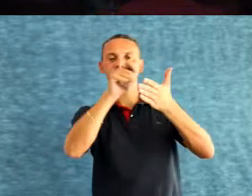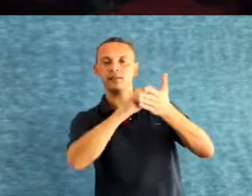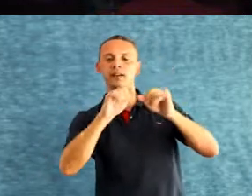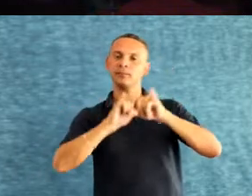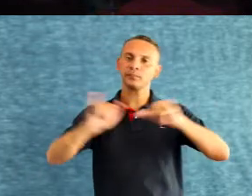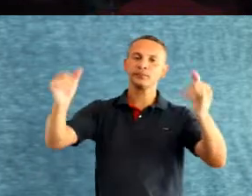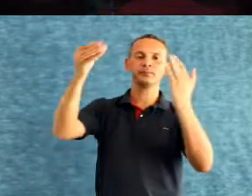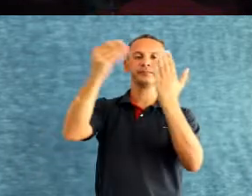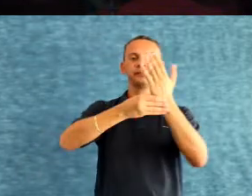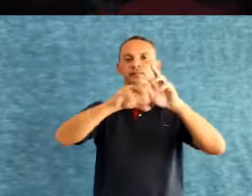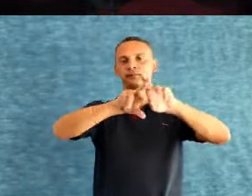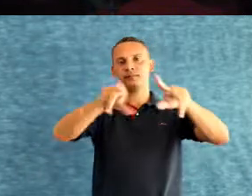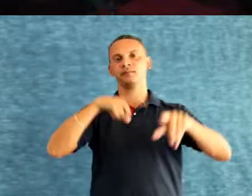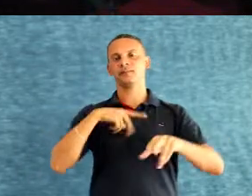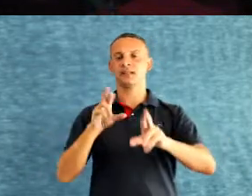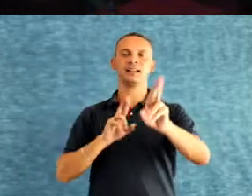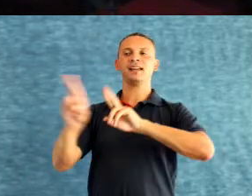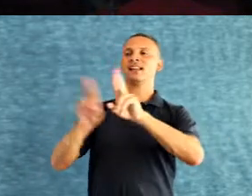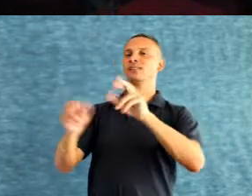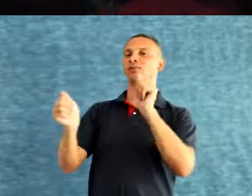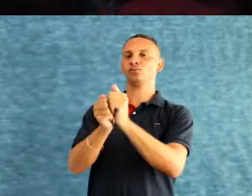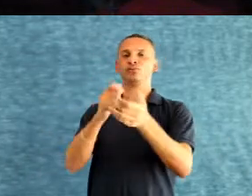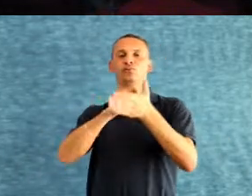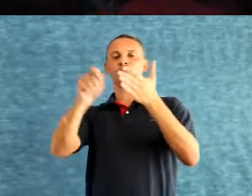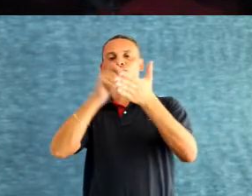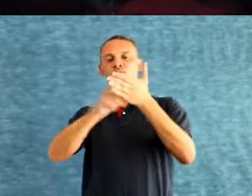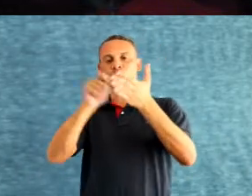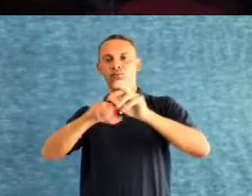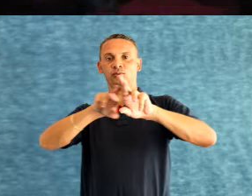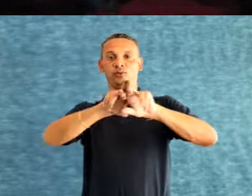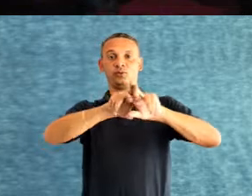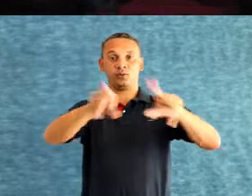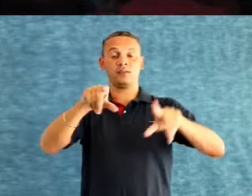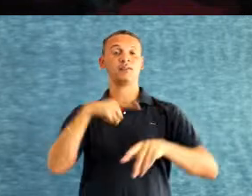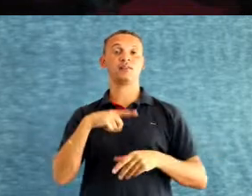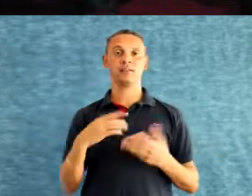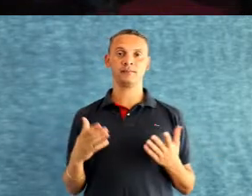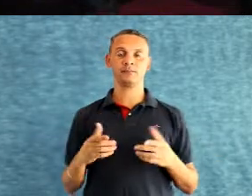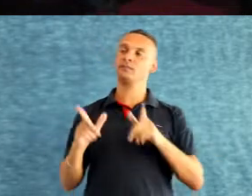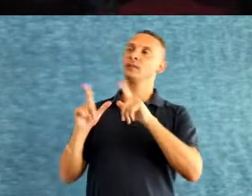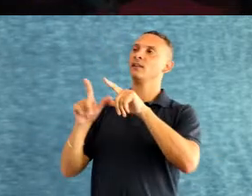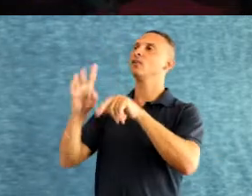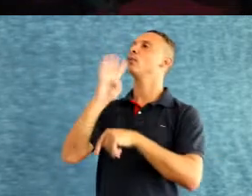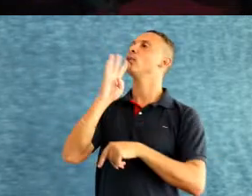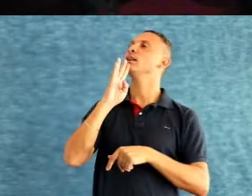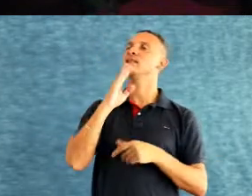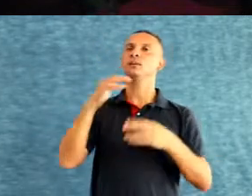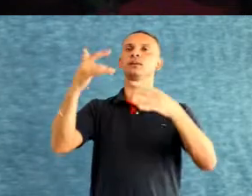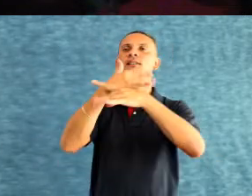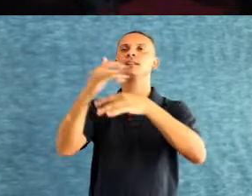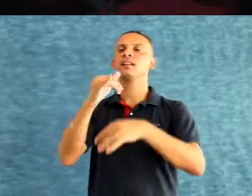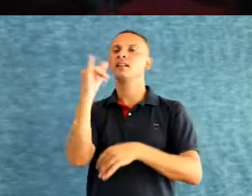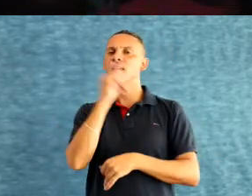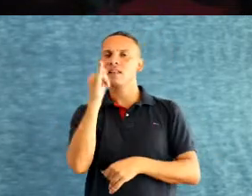se relacionando com os escritores mais importantes do tempo. Nessas viagens, ela conheceu cidades da Itália,